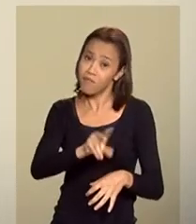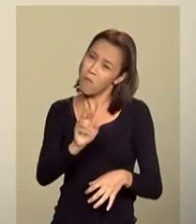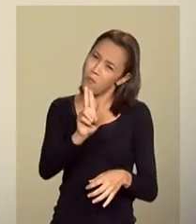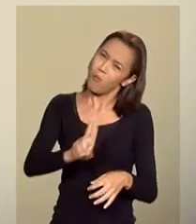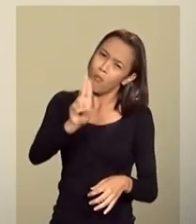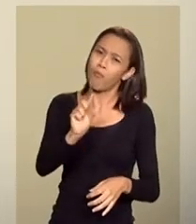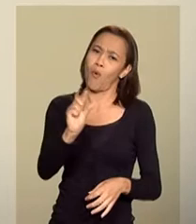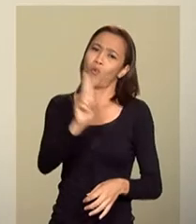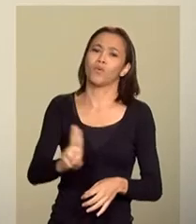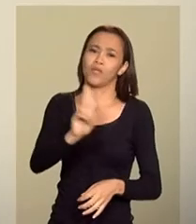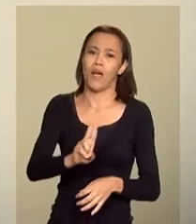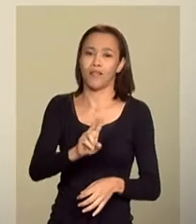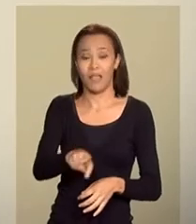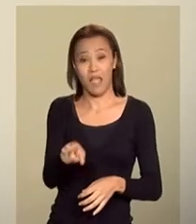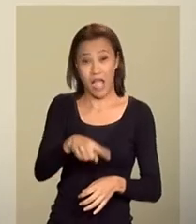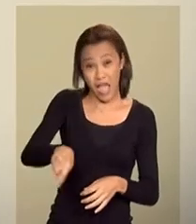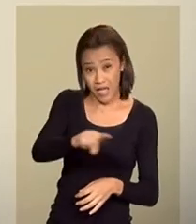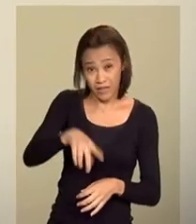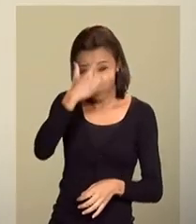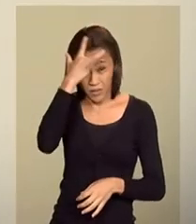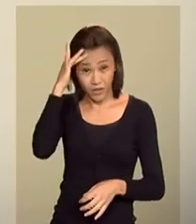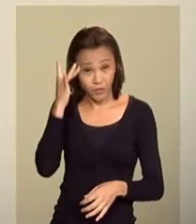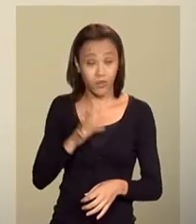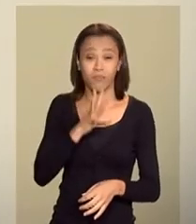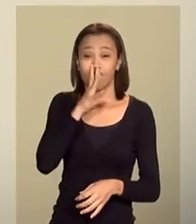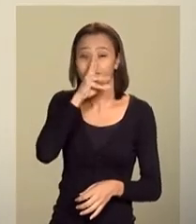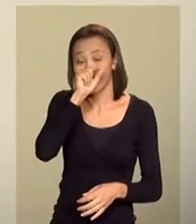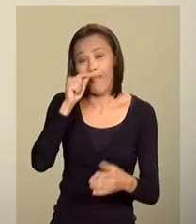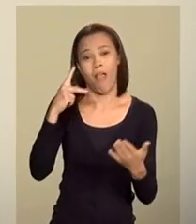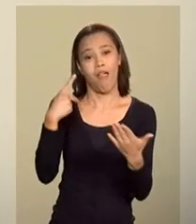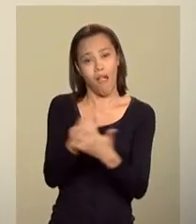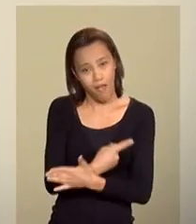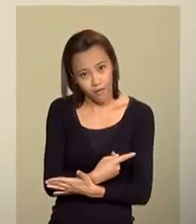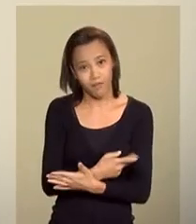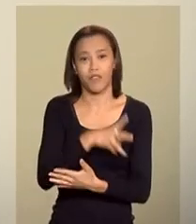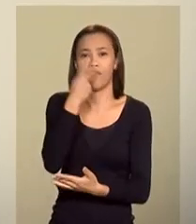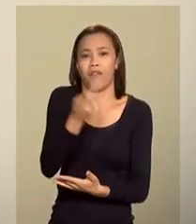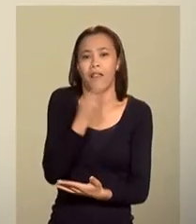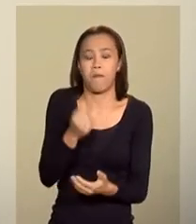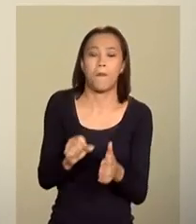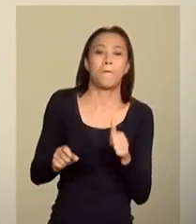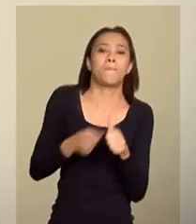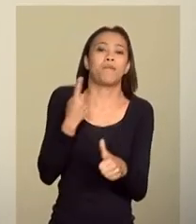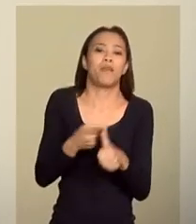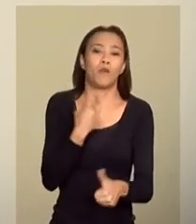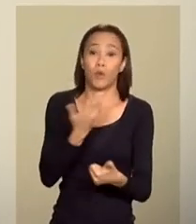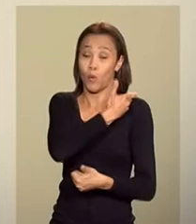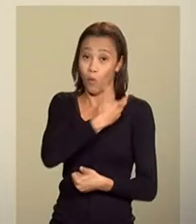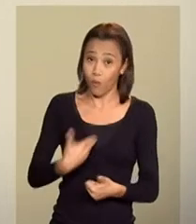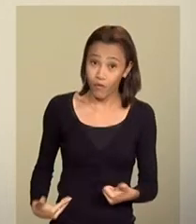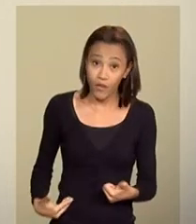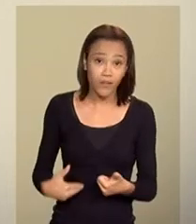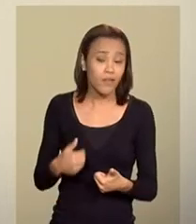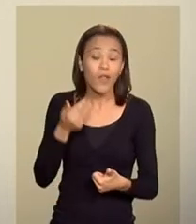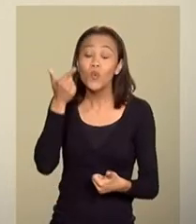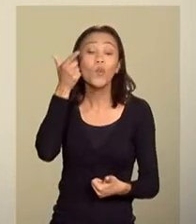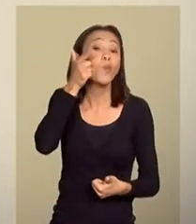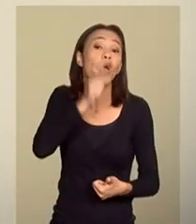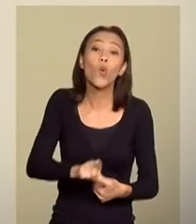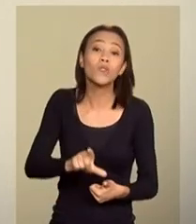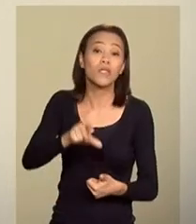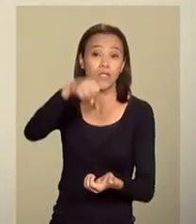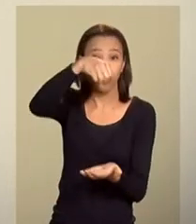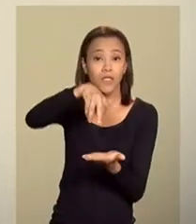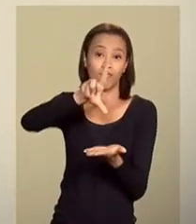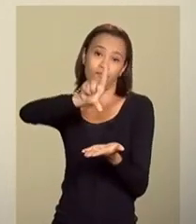exigidas cometeram o mesmo erro de previsão os que diziam primeiro que o governo não conseguiria